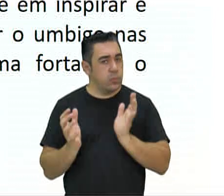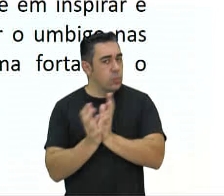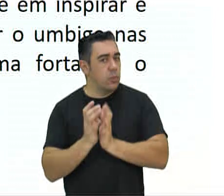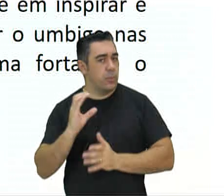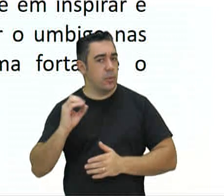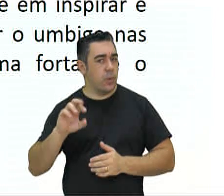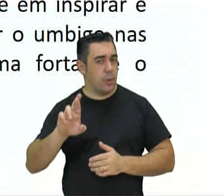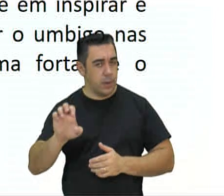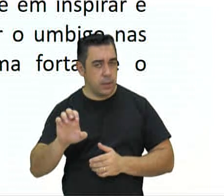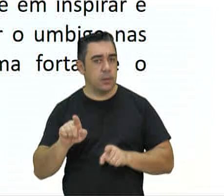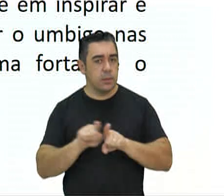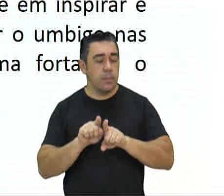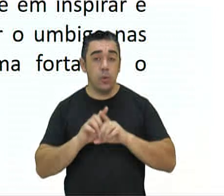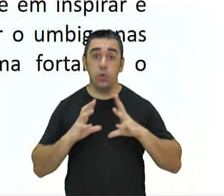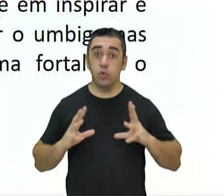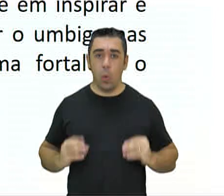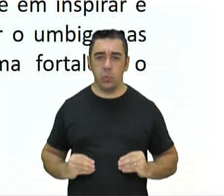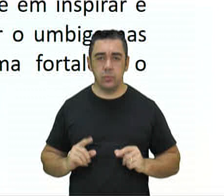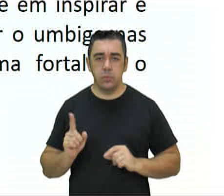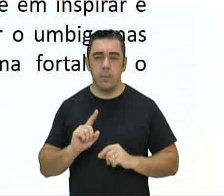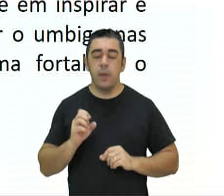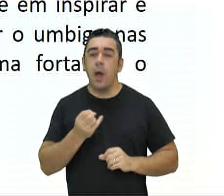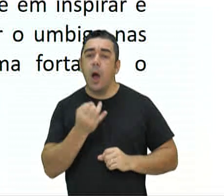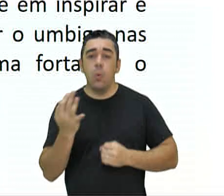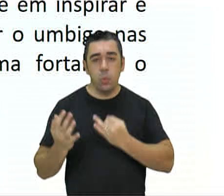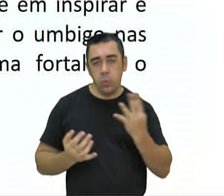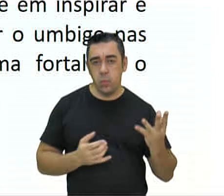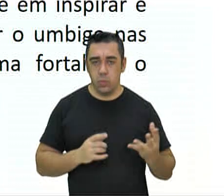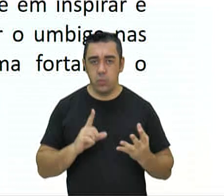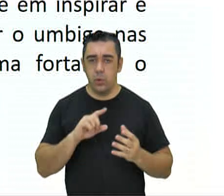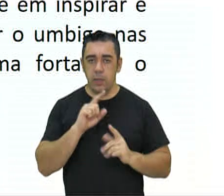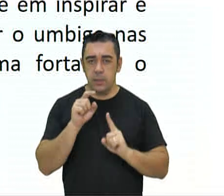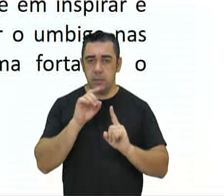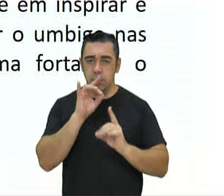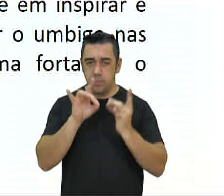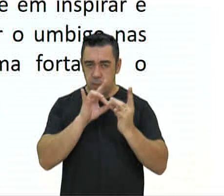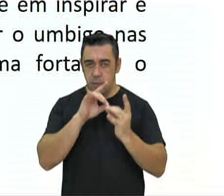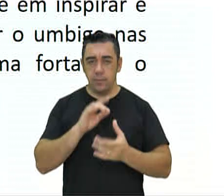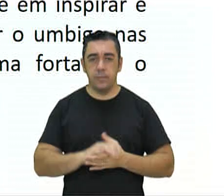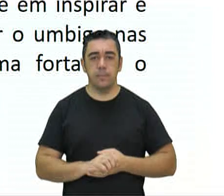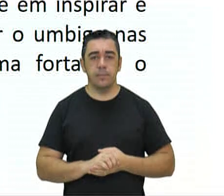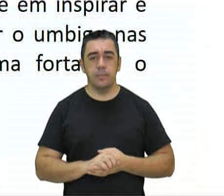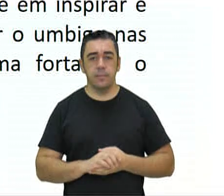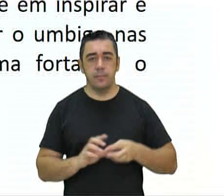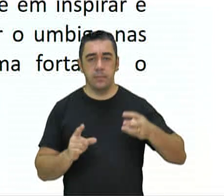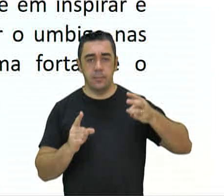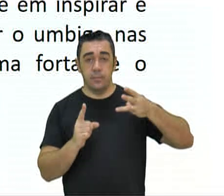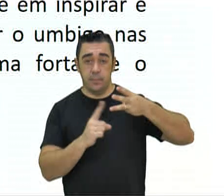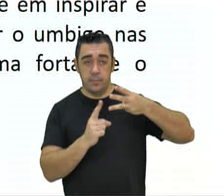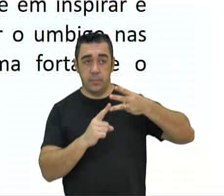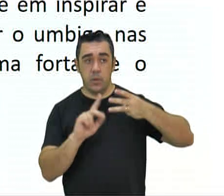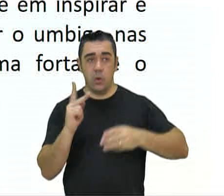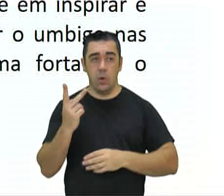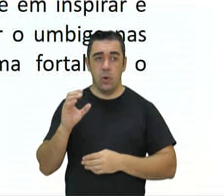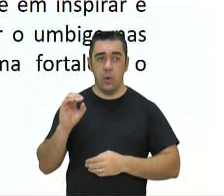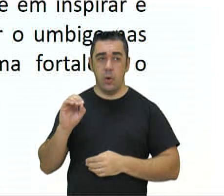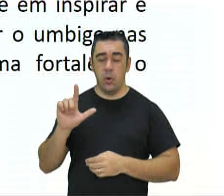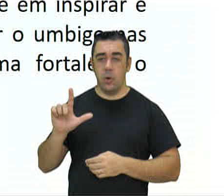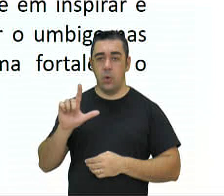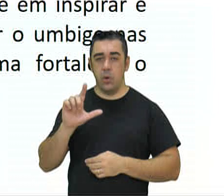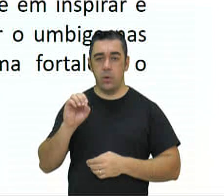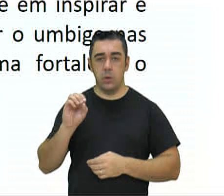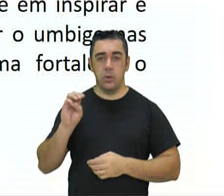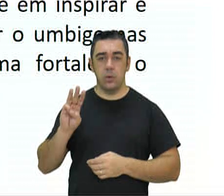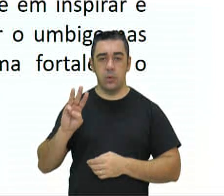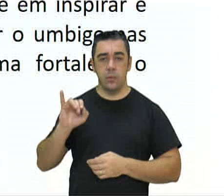acionado não todo o conjunto, mas alguns músculos em específico nessa respiração. O hollowing também é